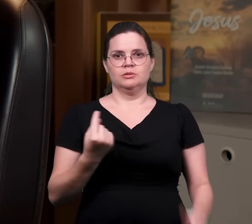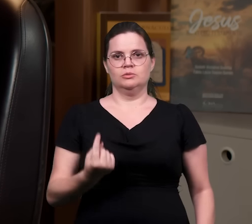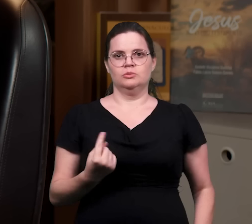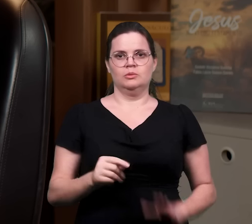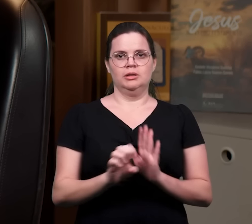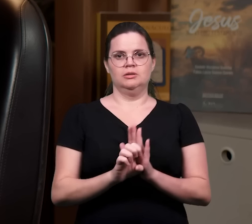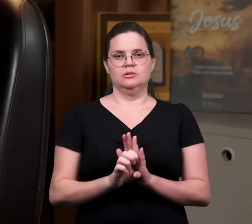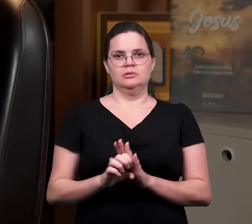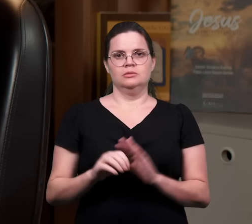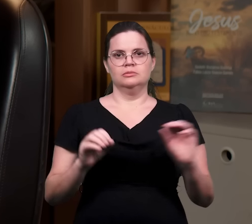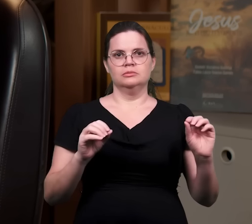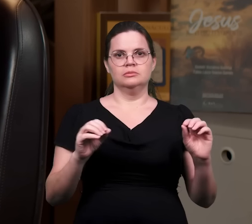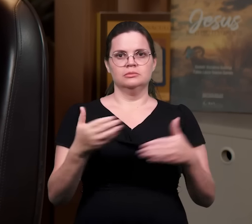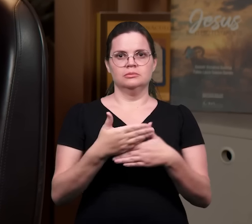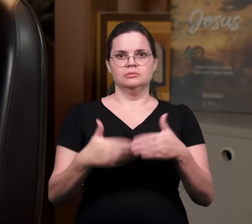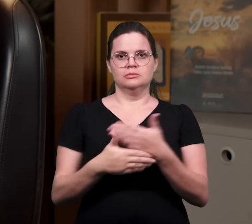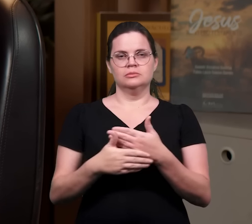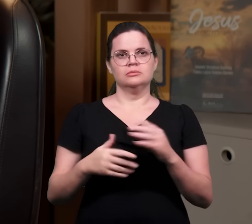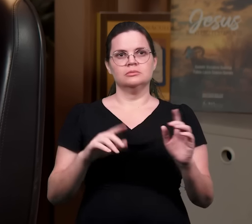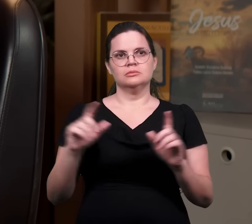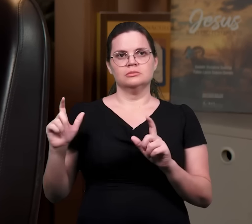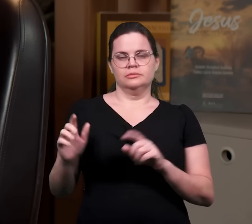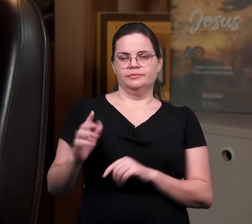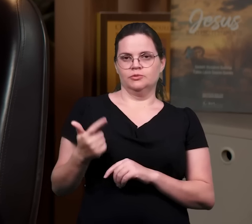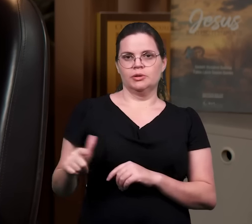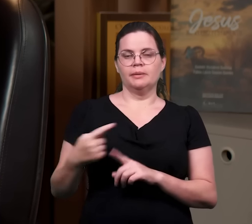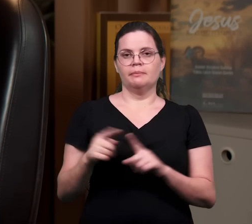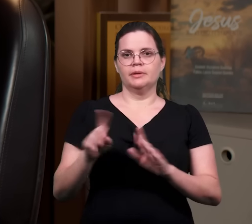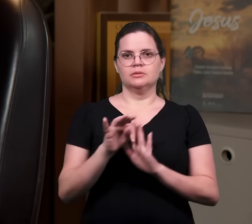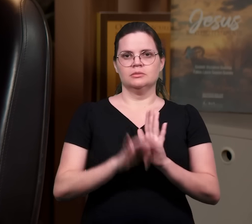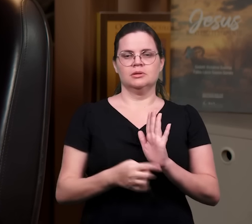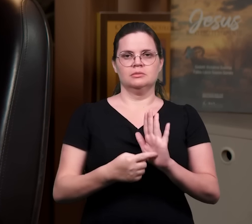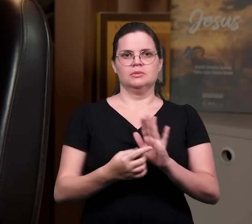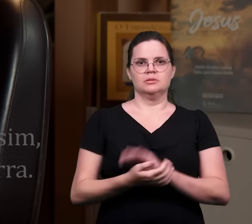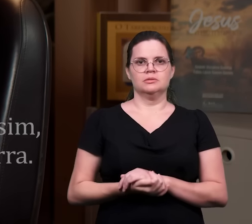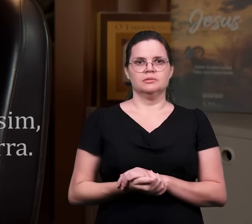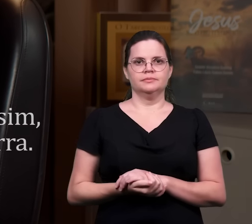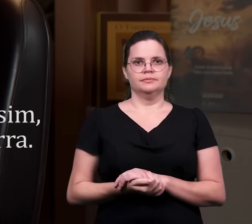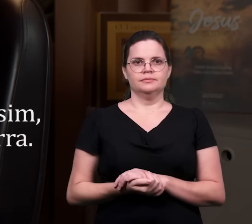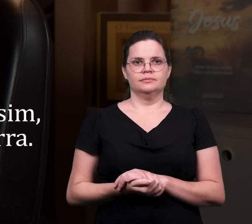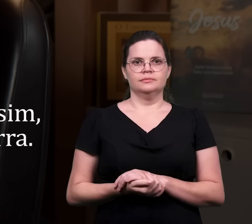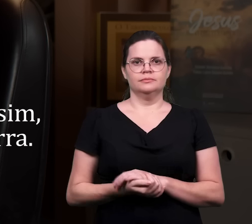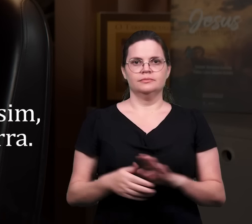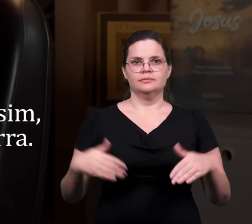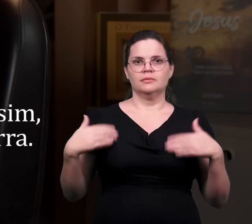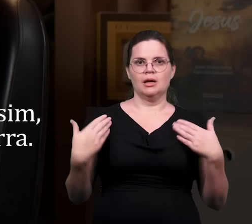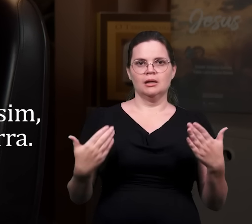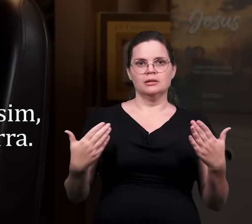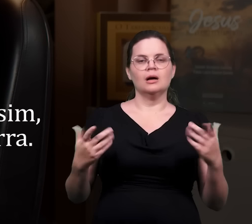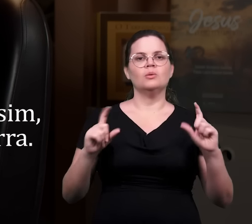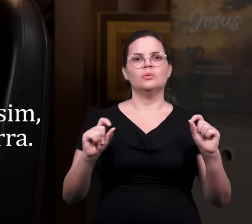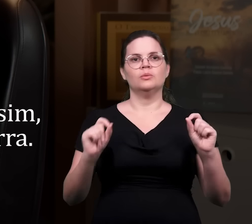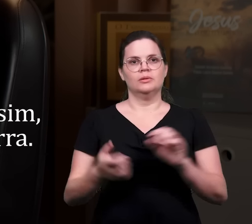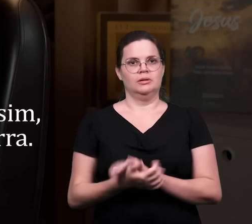isso. Não, acho que não está ali especificamente, mas no texto de Êxodo 6:1 diz assim, ó, então disse o Senhor a Moisés. Então,